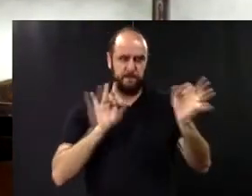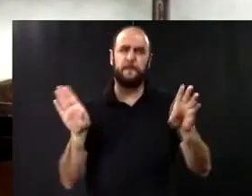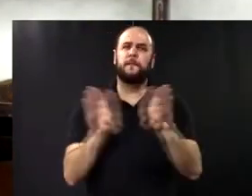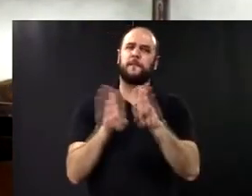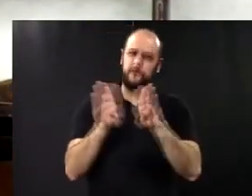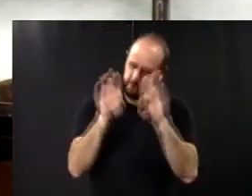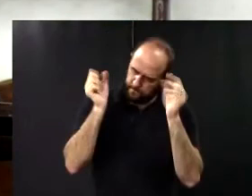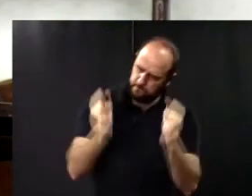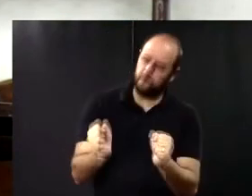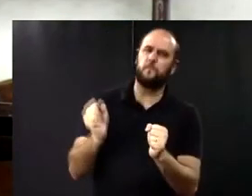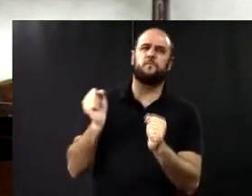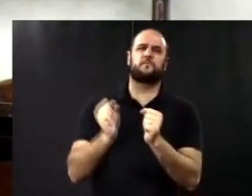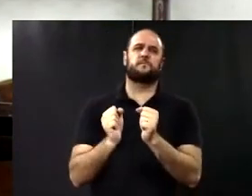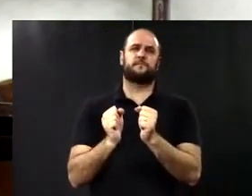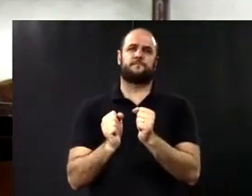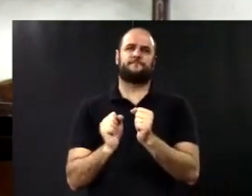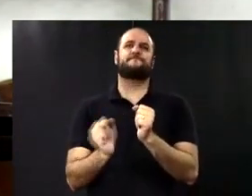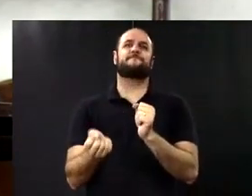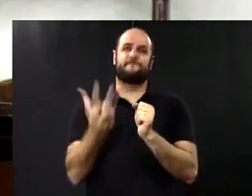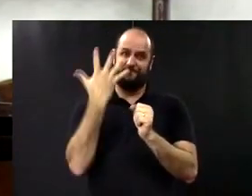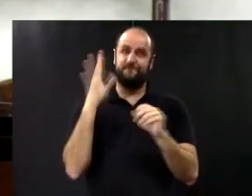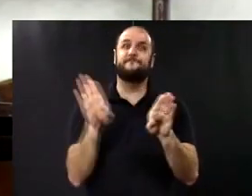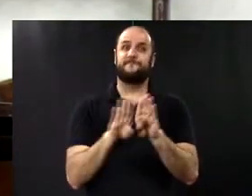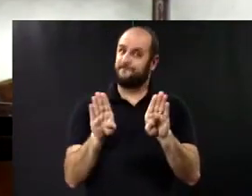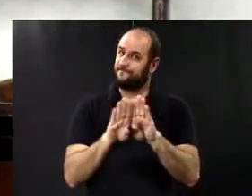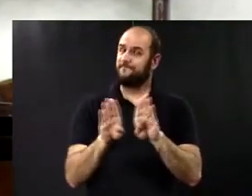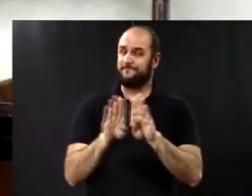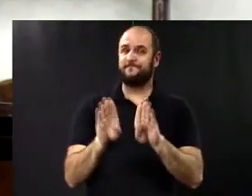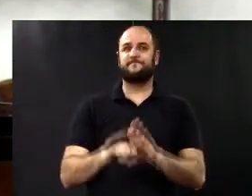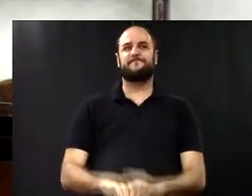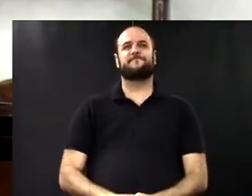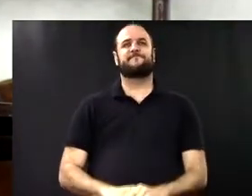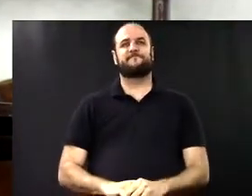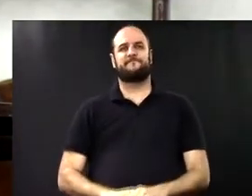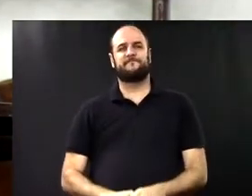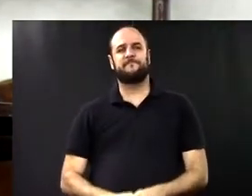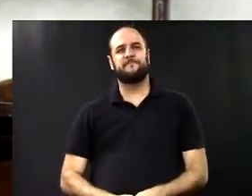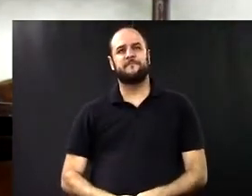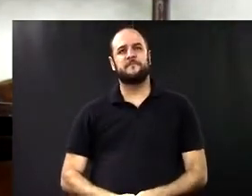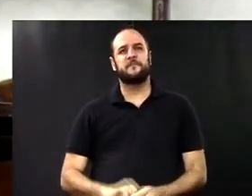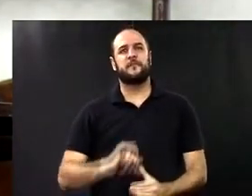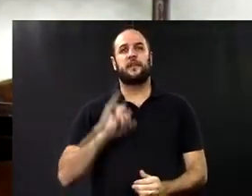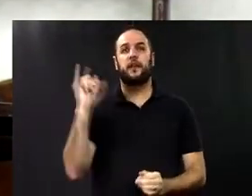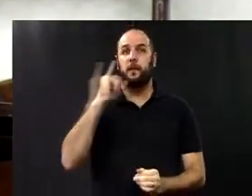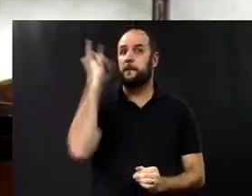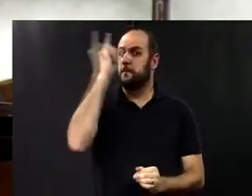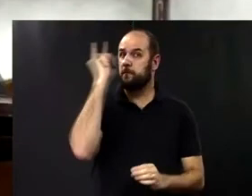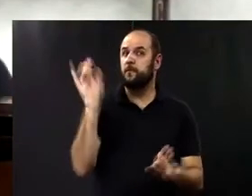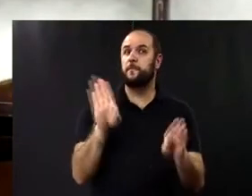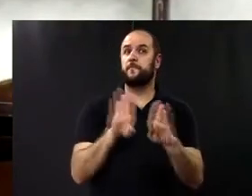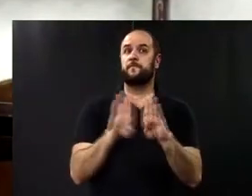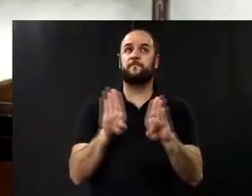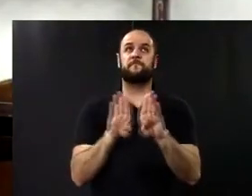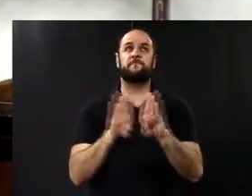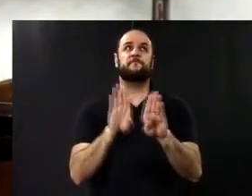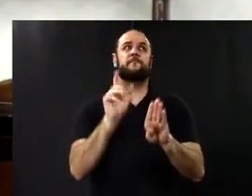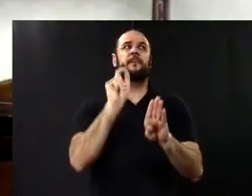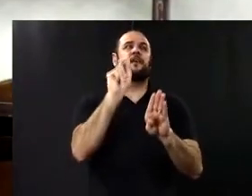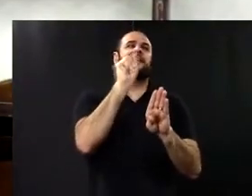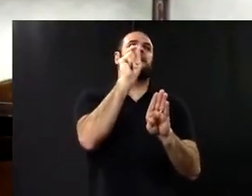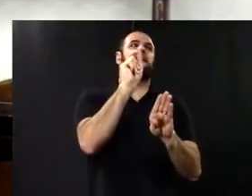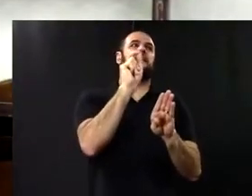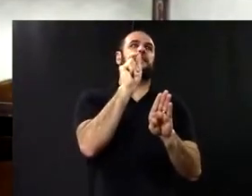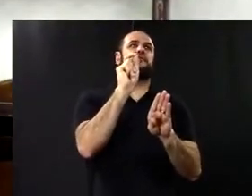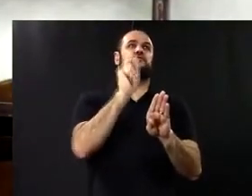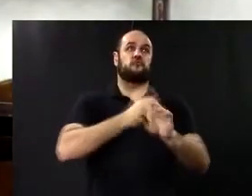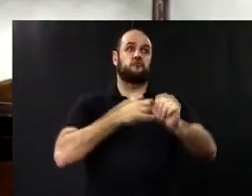maneira. Pode vir dessa maneira. E uma coisa importante também é que essa